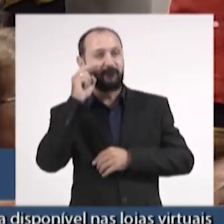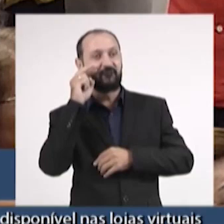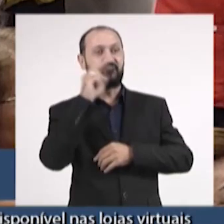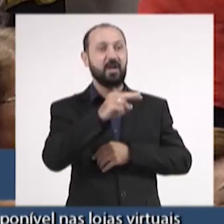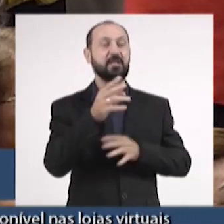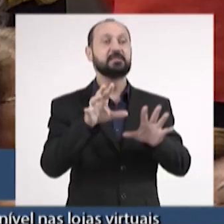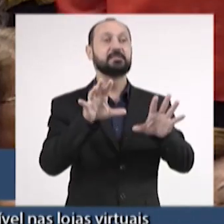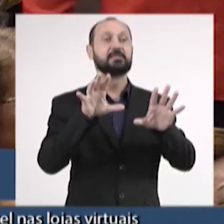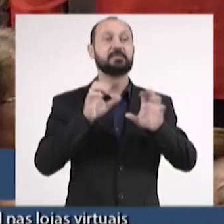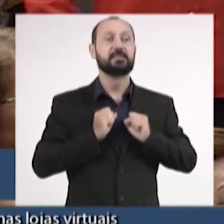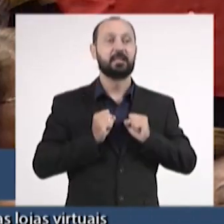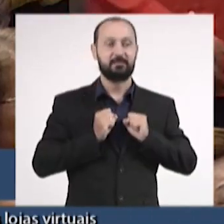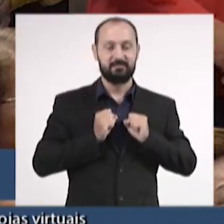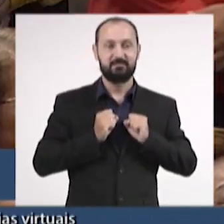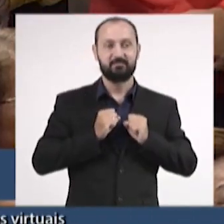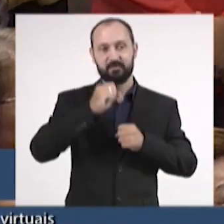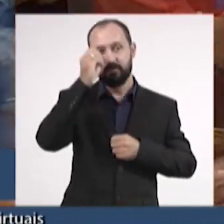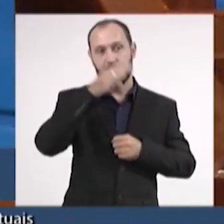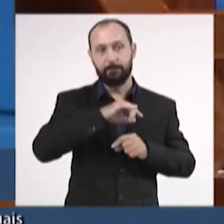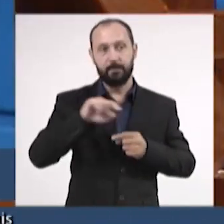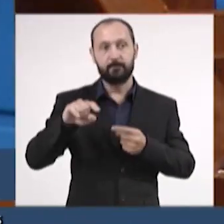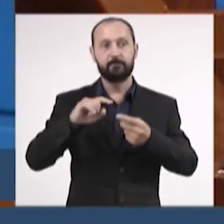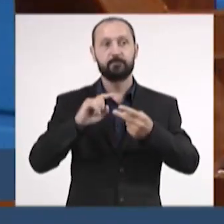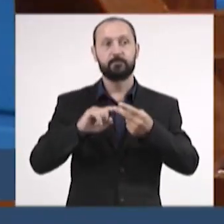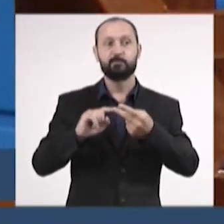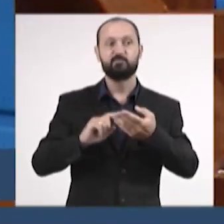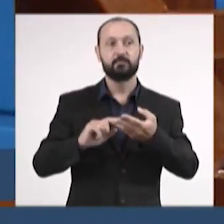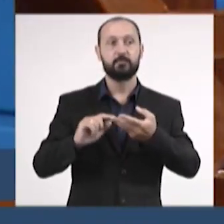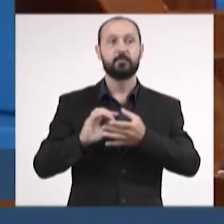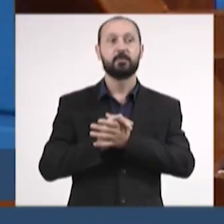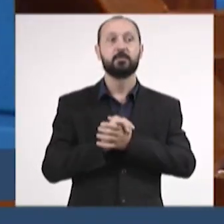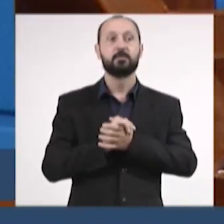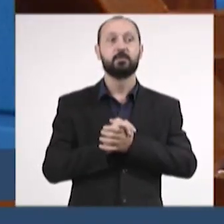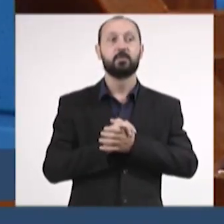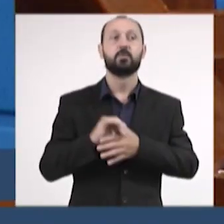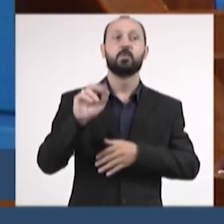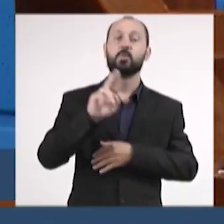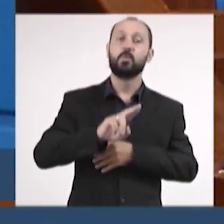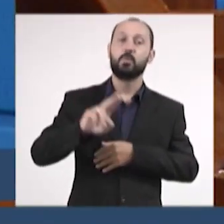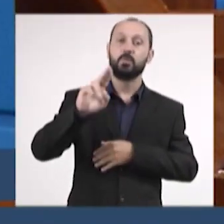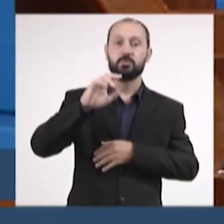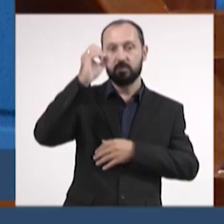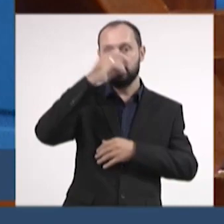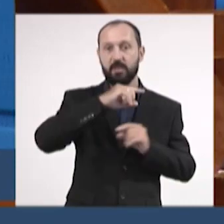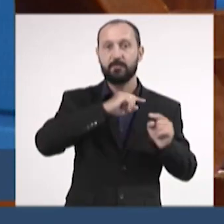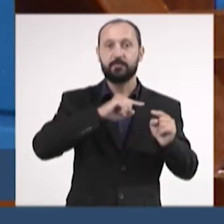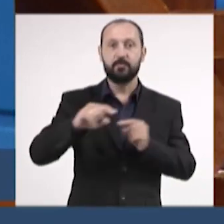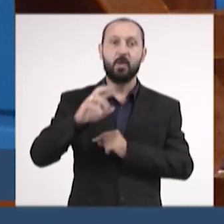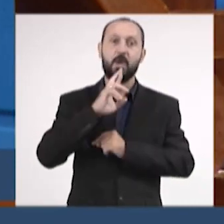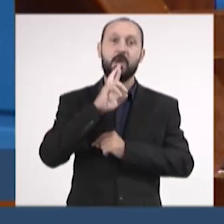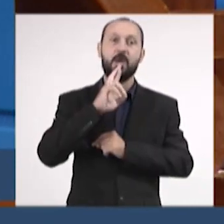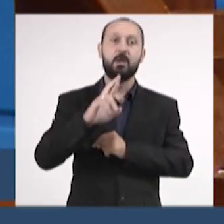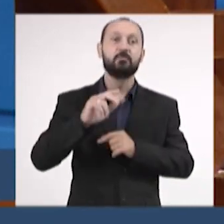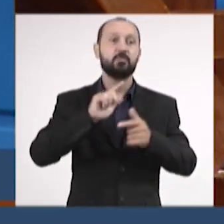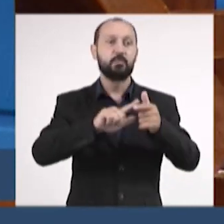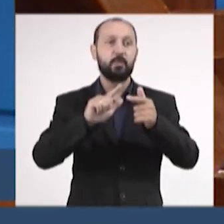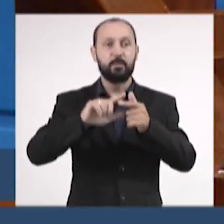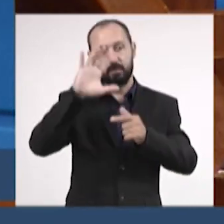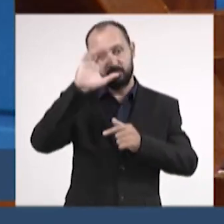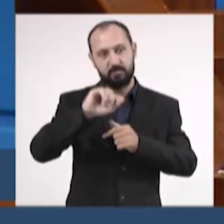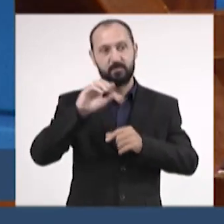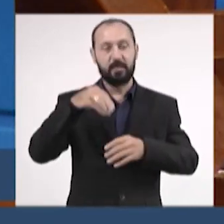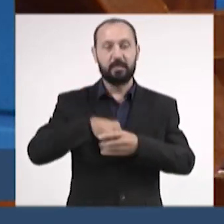a aceitação da violência. Fatores relacionais, o uso da violência como resolução de